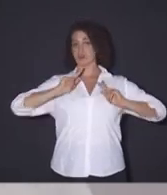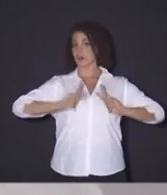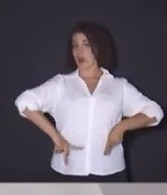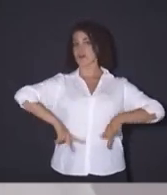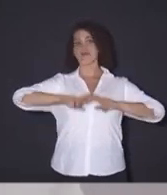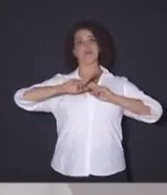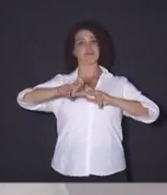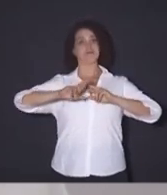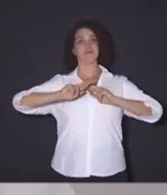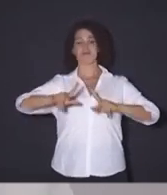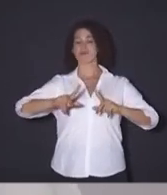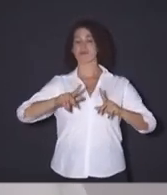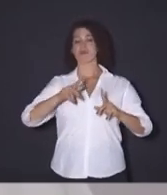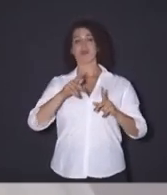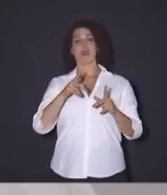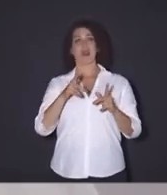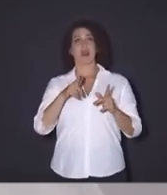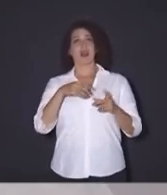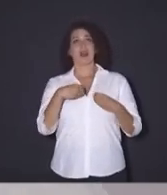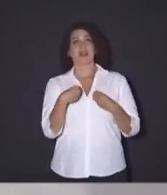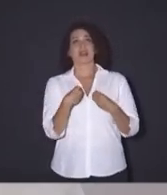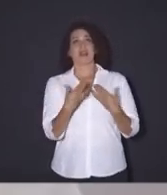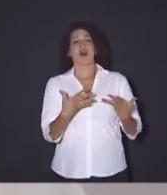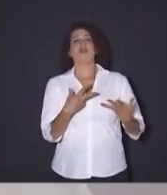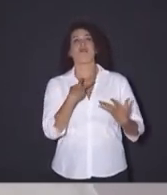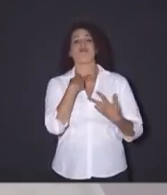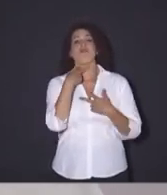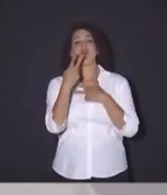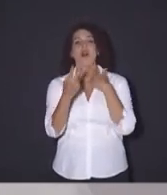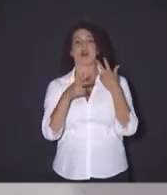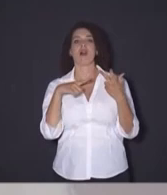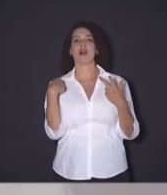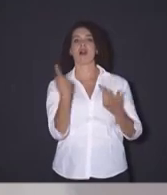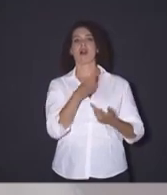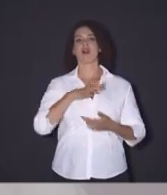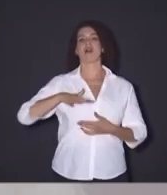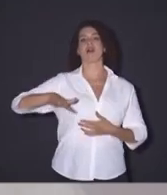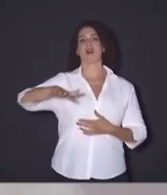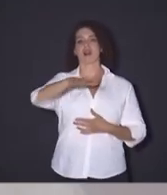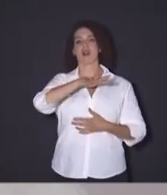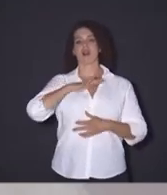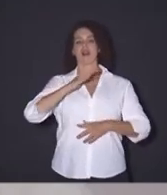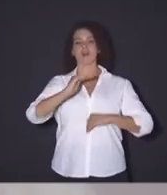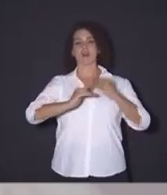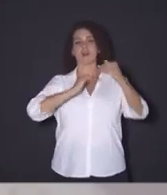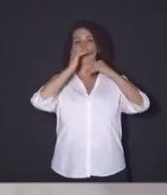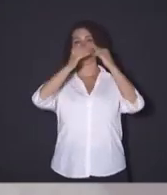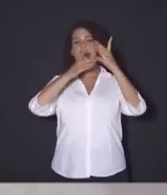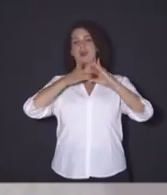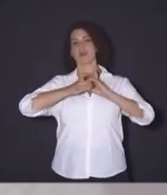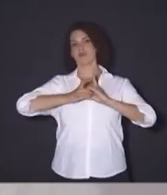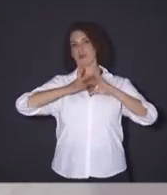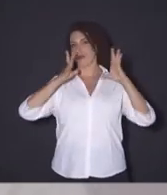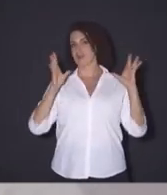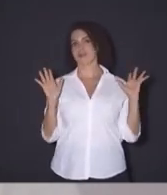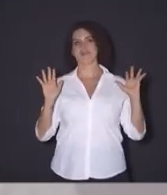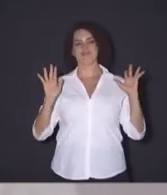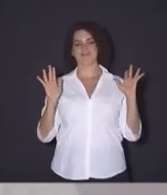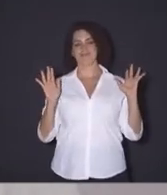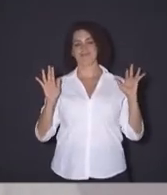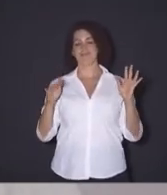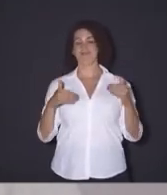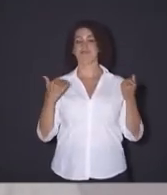eles dão diversas vozes para o nosso senado e para a construção de democracia e aí uma das